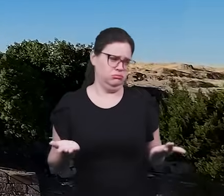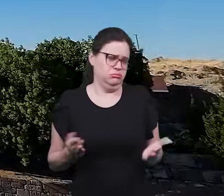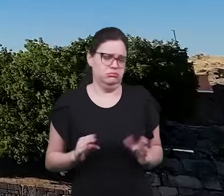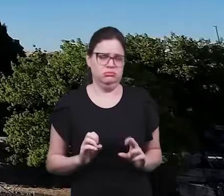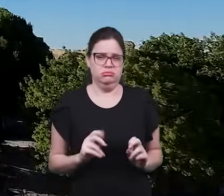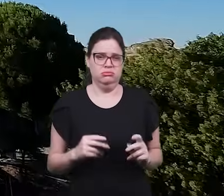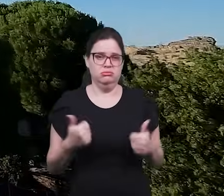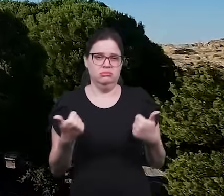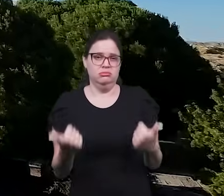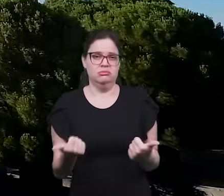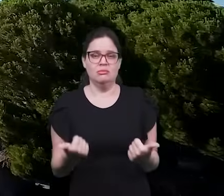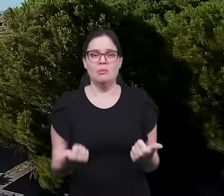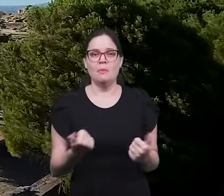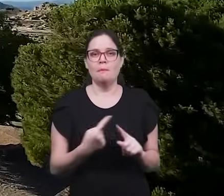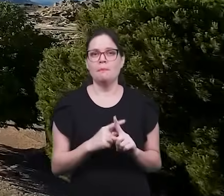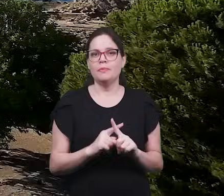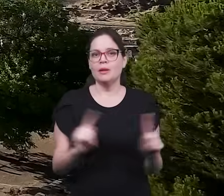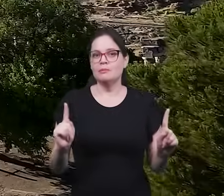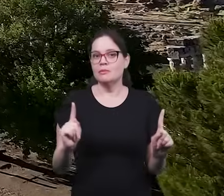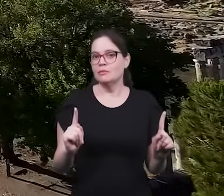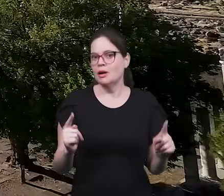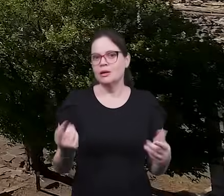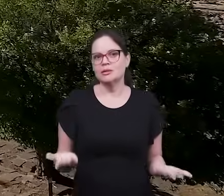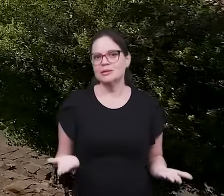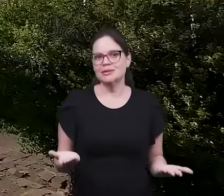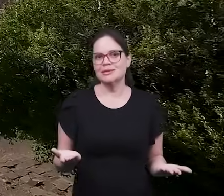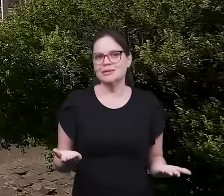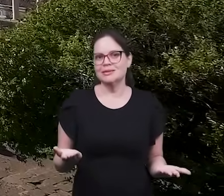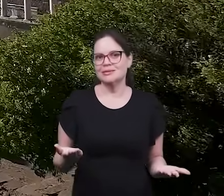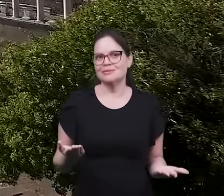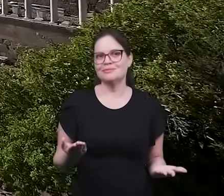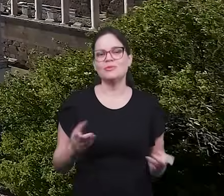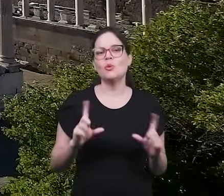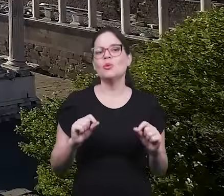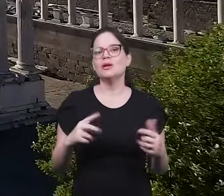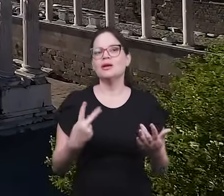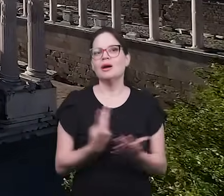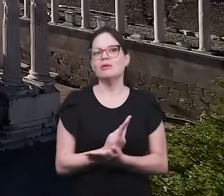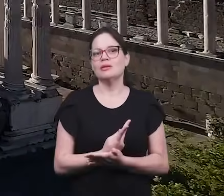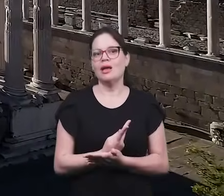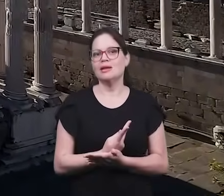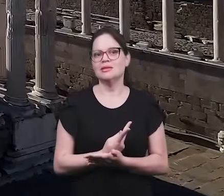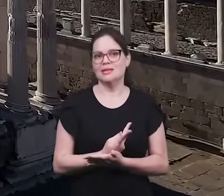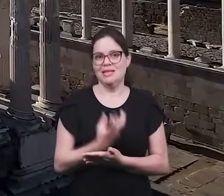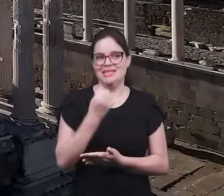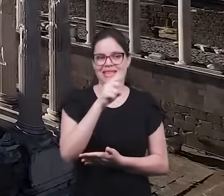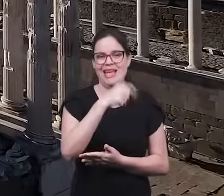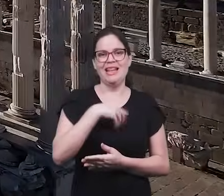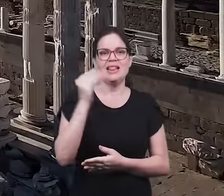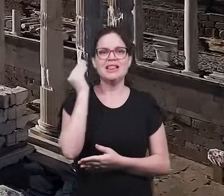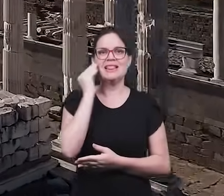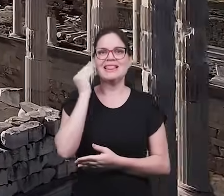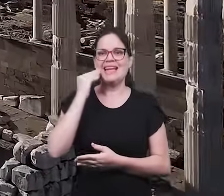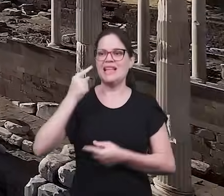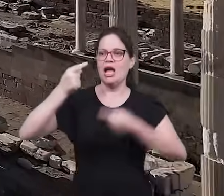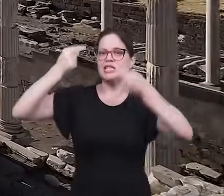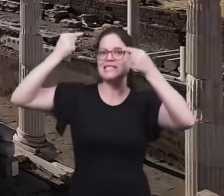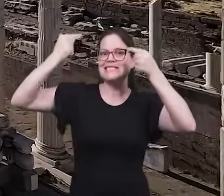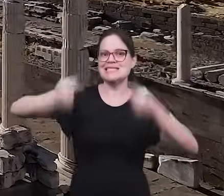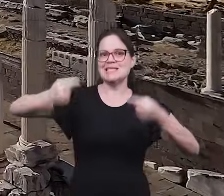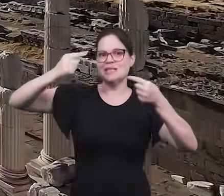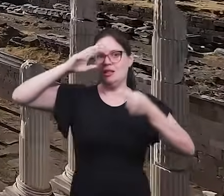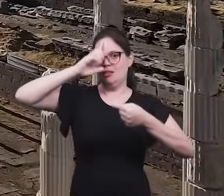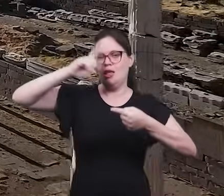isso é bom? É bom, só que nessa disputa ele coloca outro